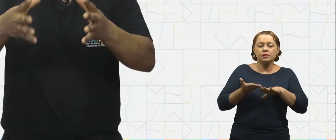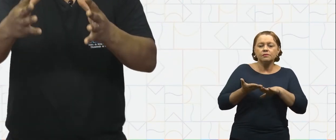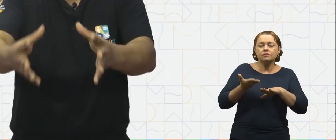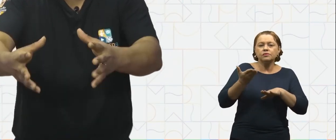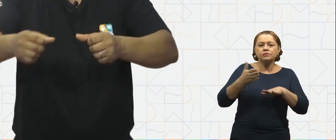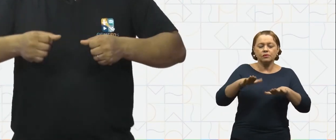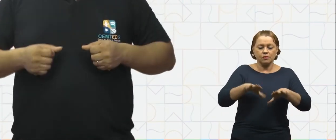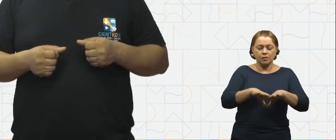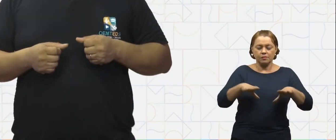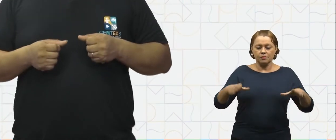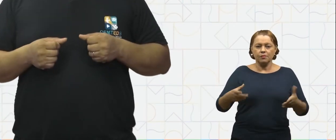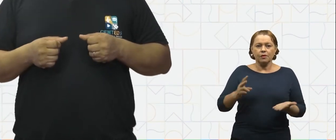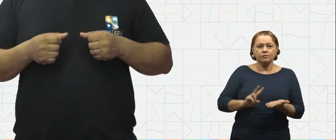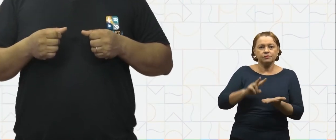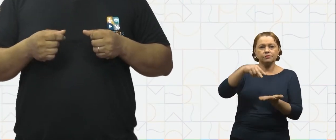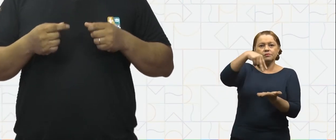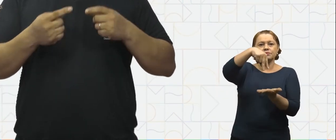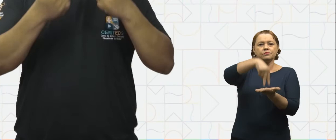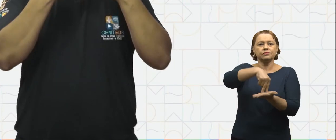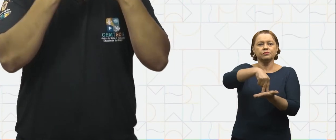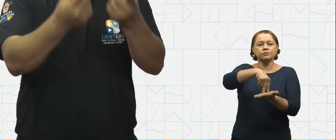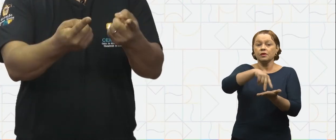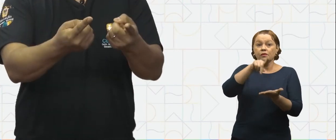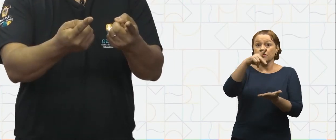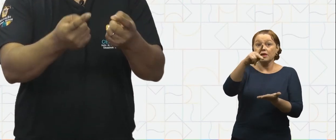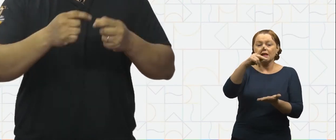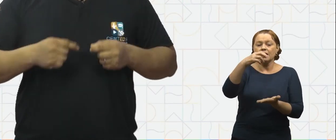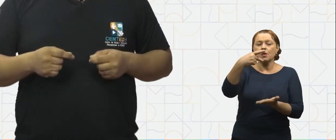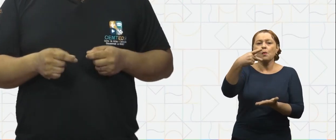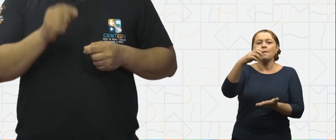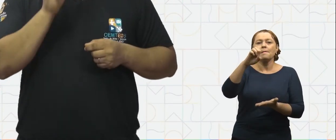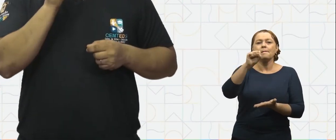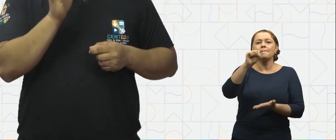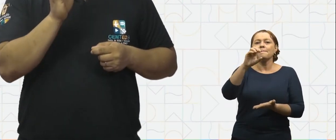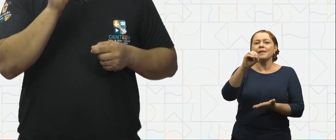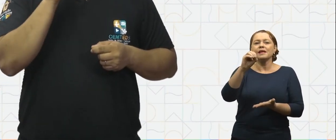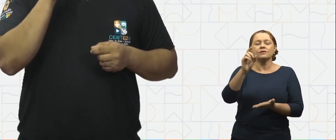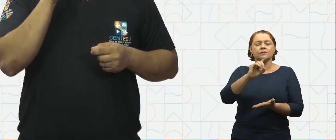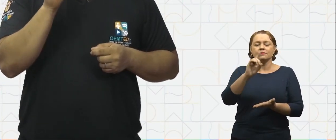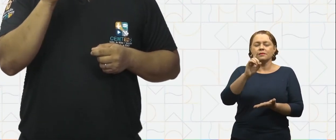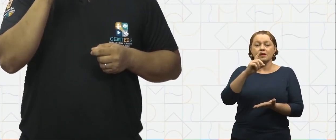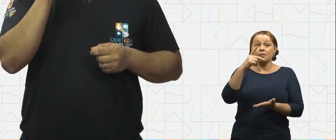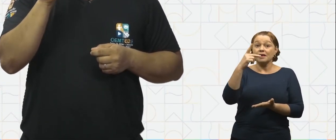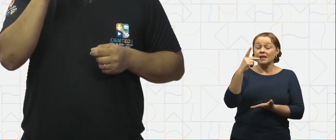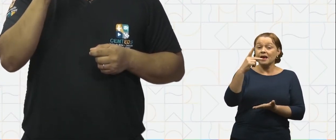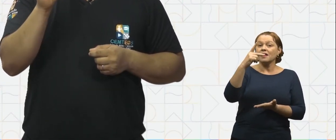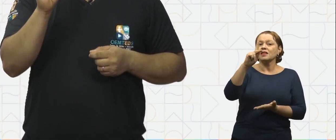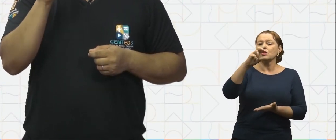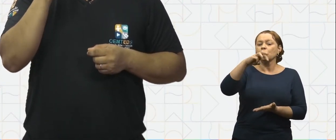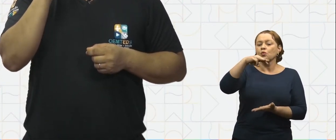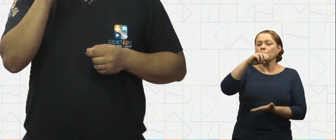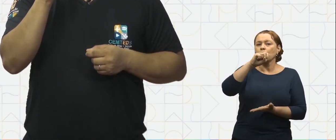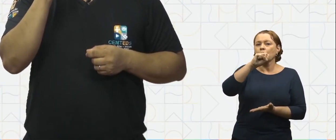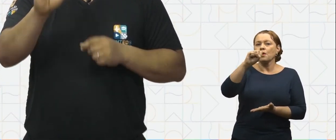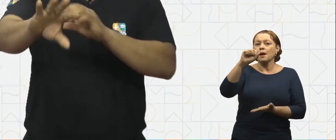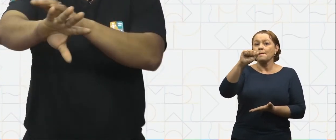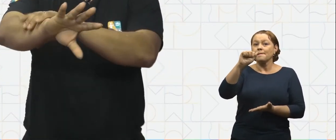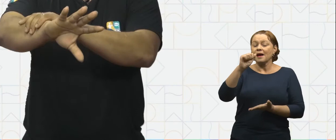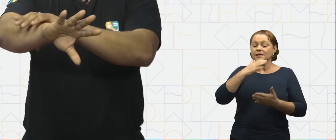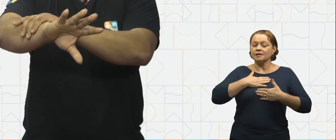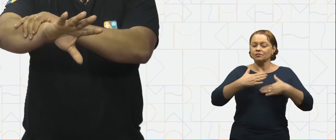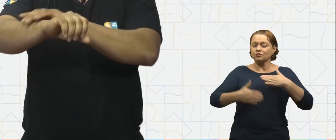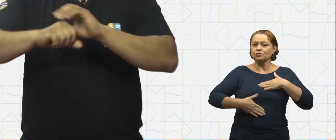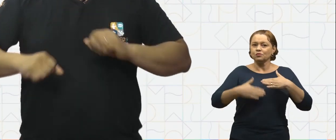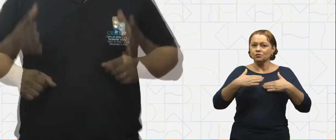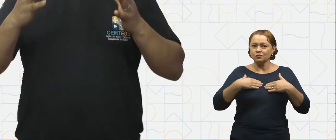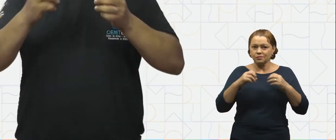uma balança, você não verá o seu peso, mas sim quanto está sua massa